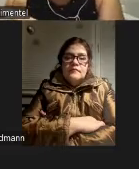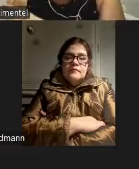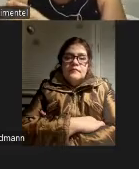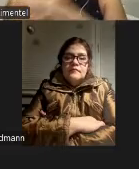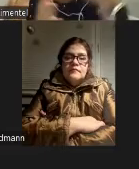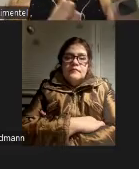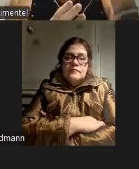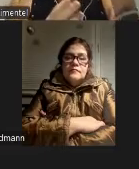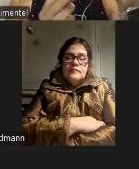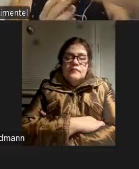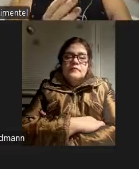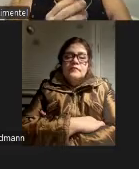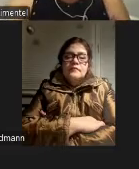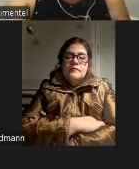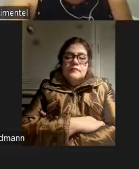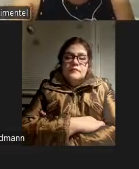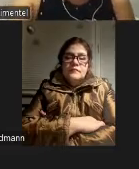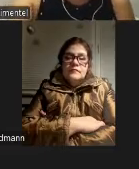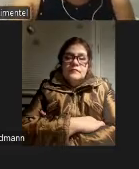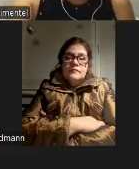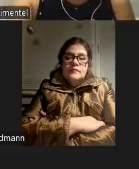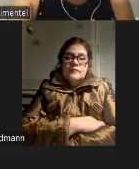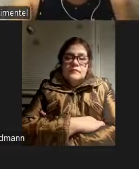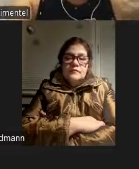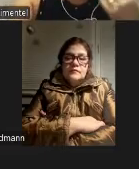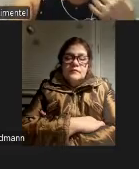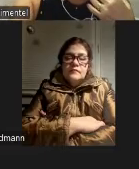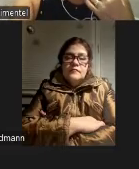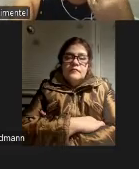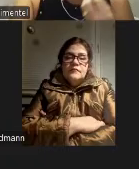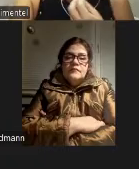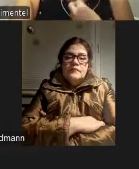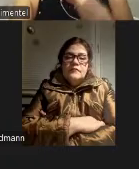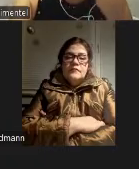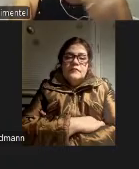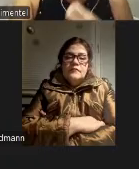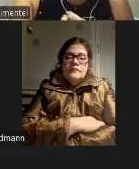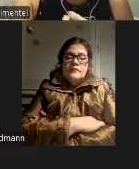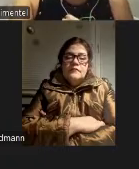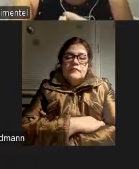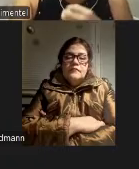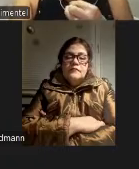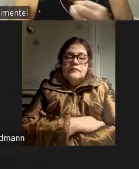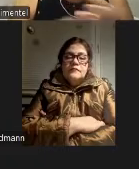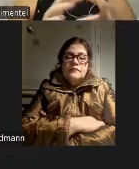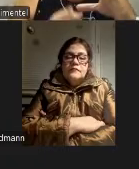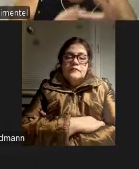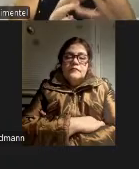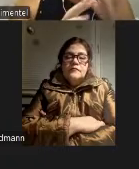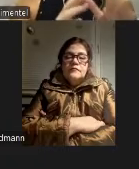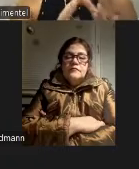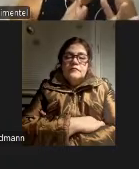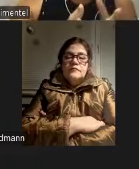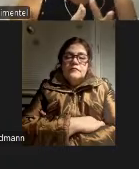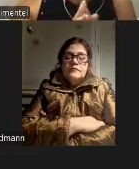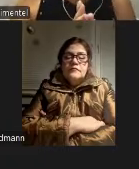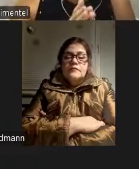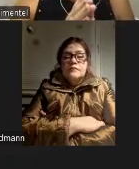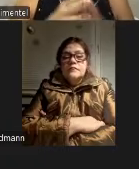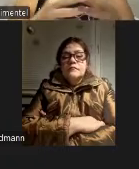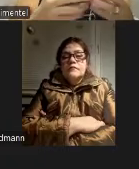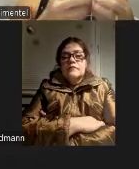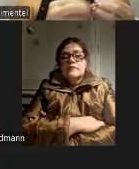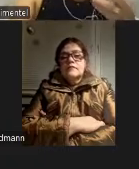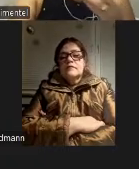do sono. A primeira fase é a fase chamada N1, né? Que é exatamente esse período de transição, é parecido com a